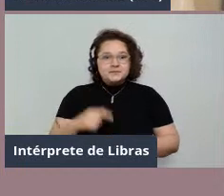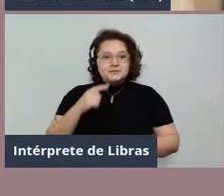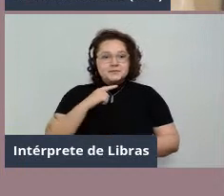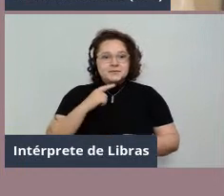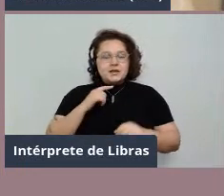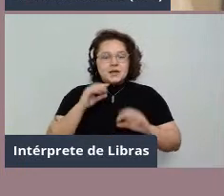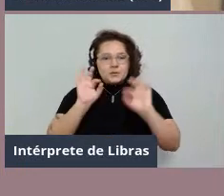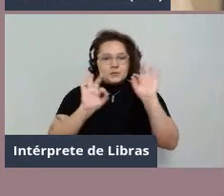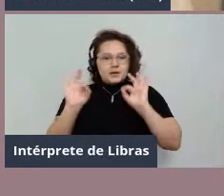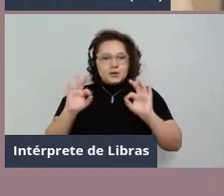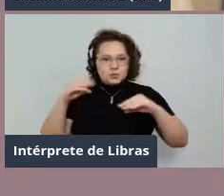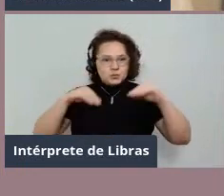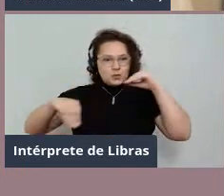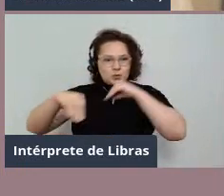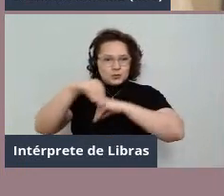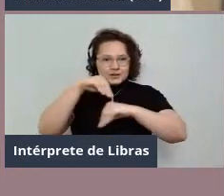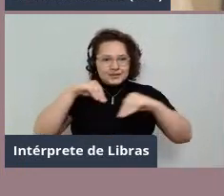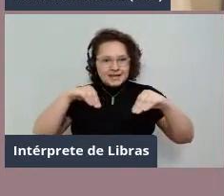né?